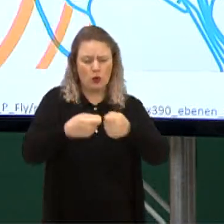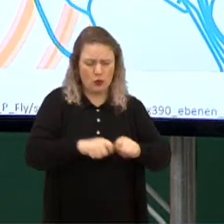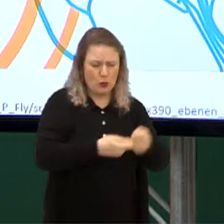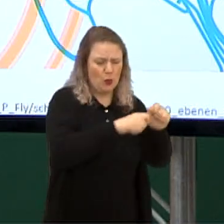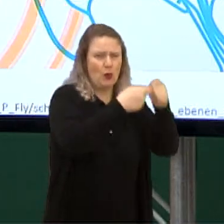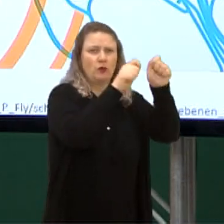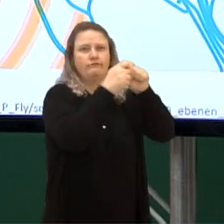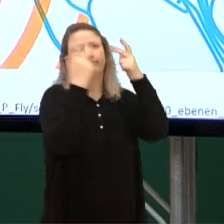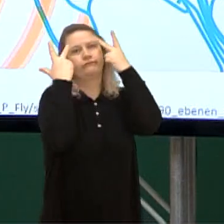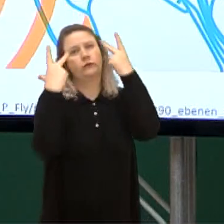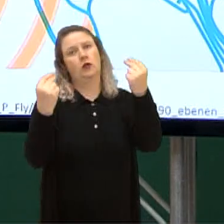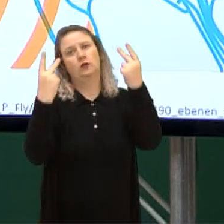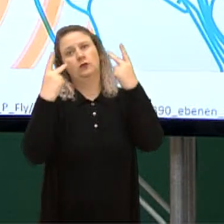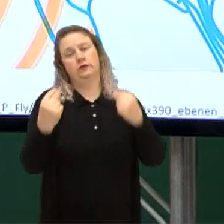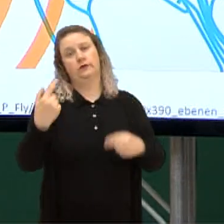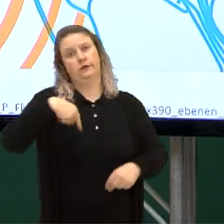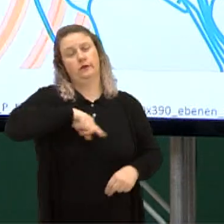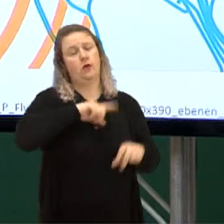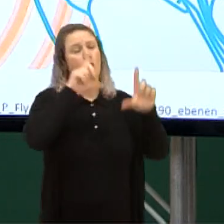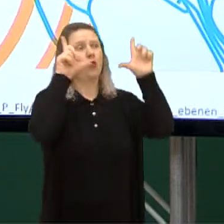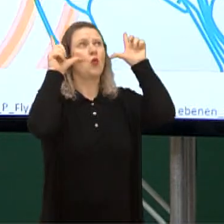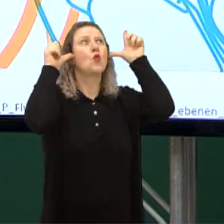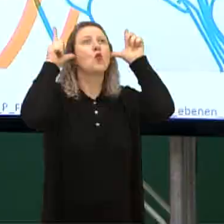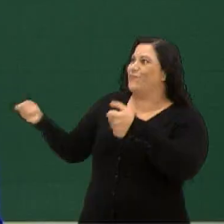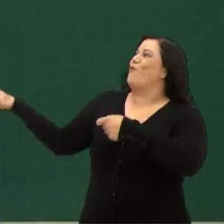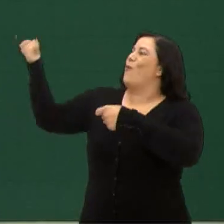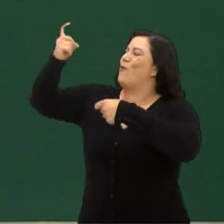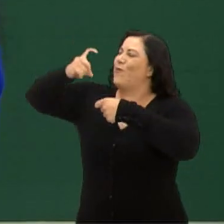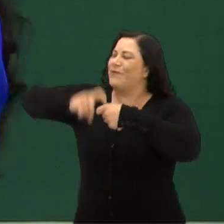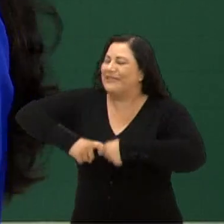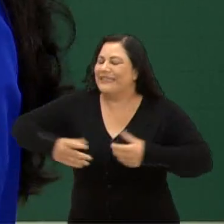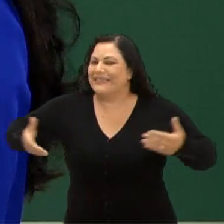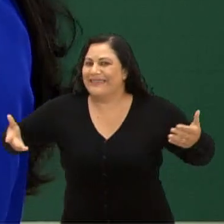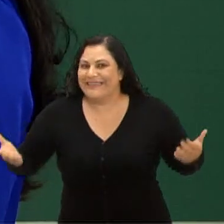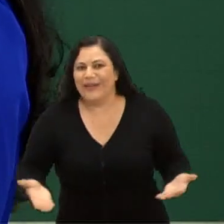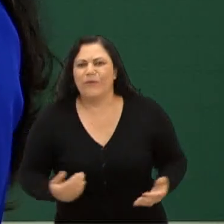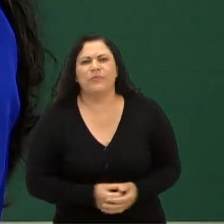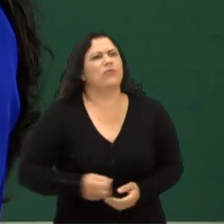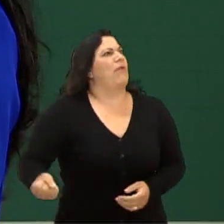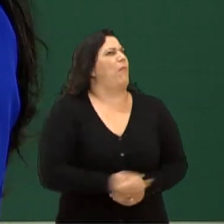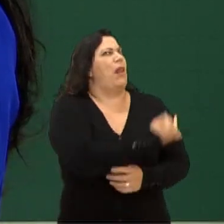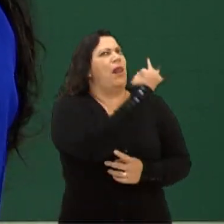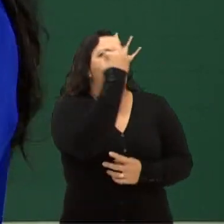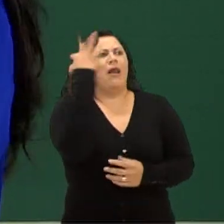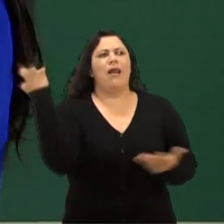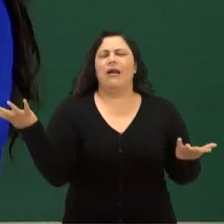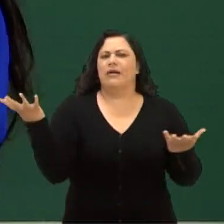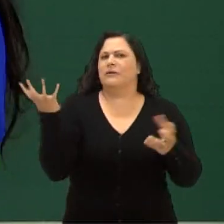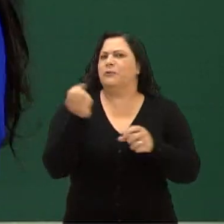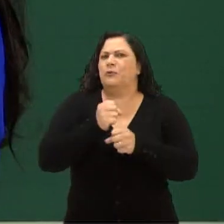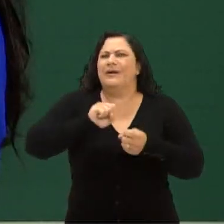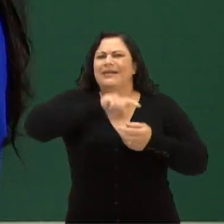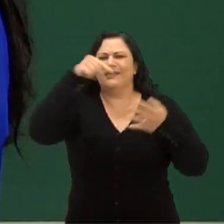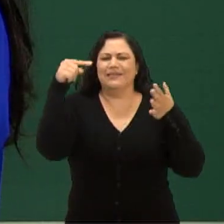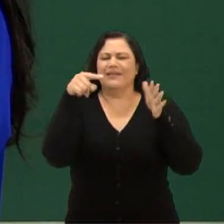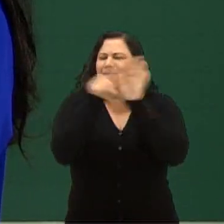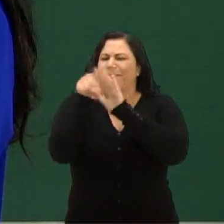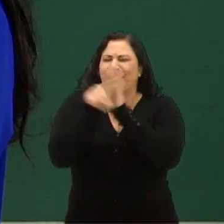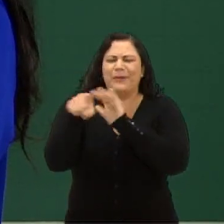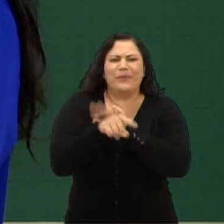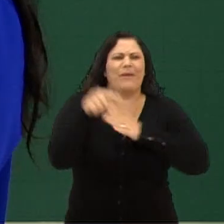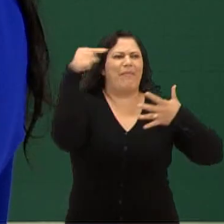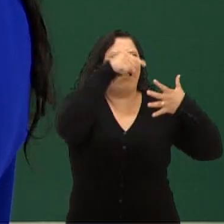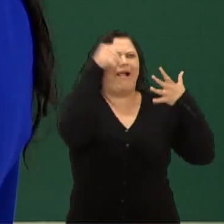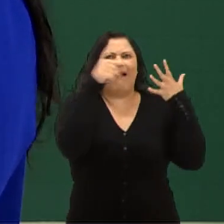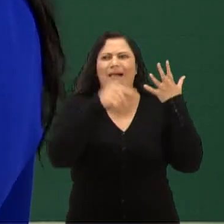naturalmente e nós vamos perdendo naturalmente a audição. Olha só, quanta coisa a gente aprendeu, quanta pergunta legal tá vindo pra